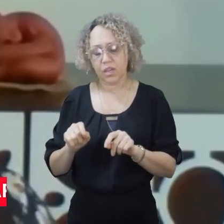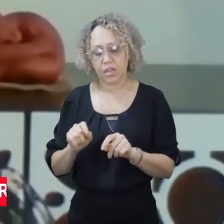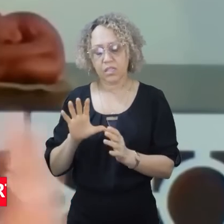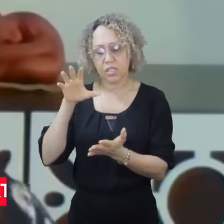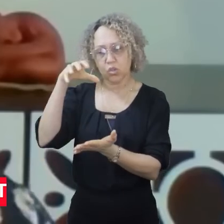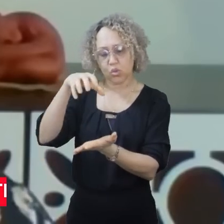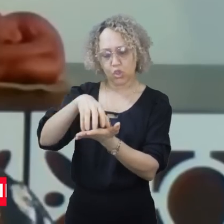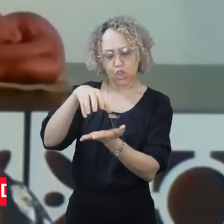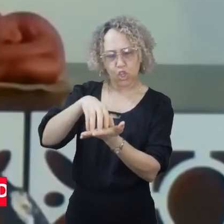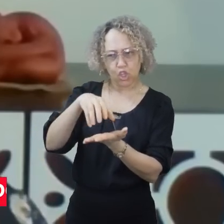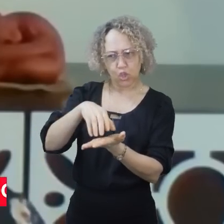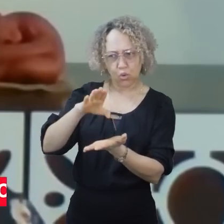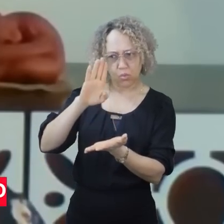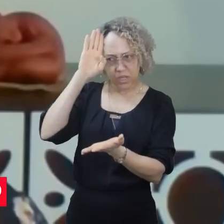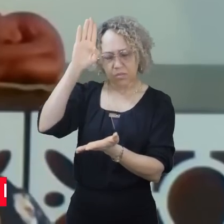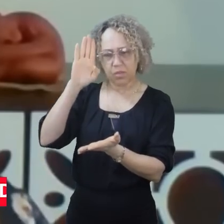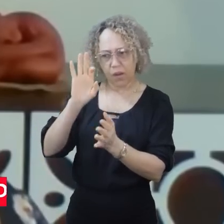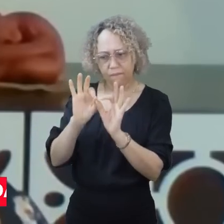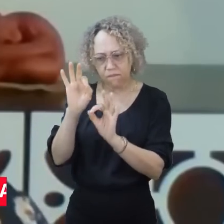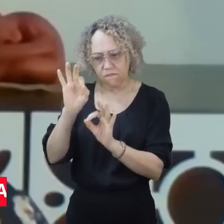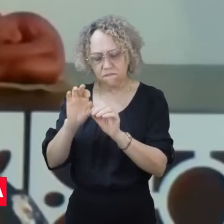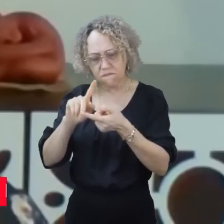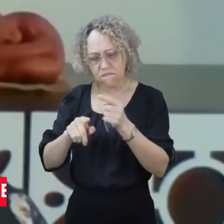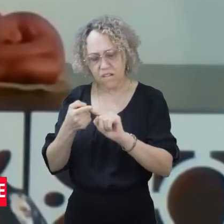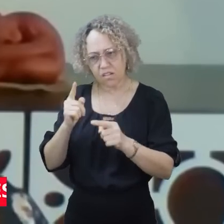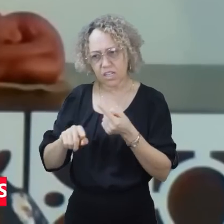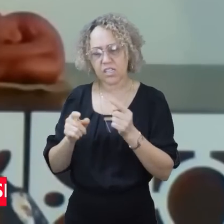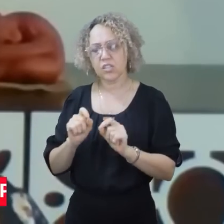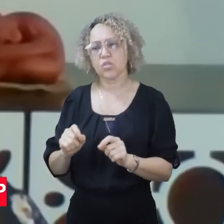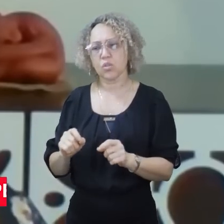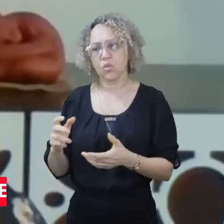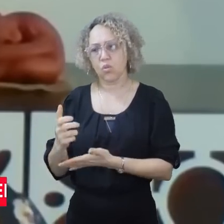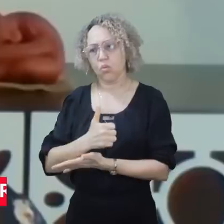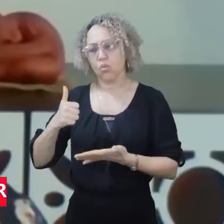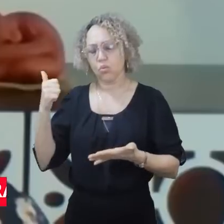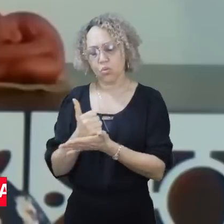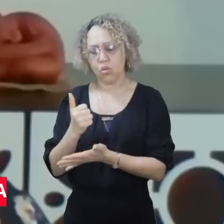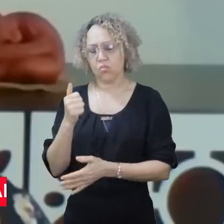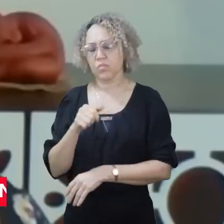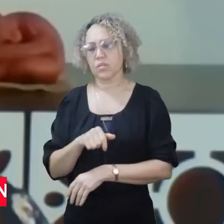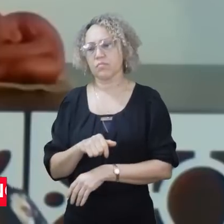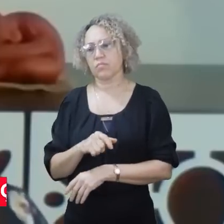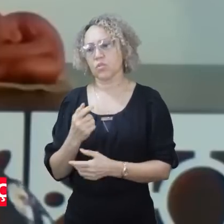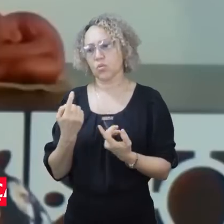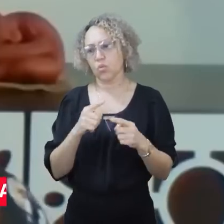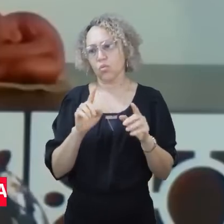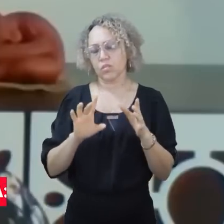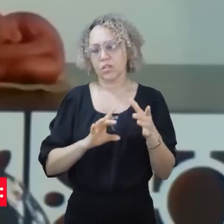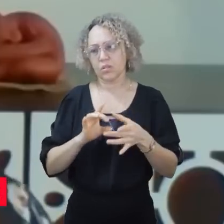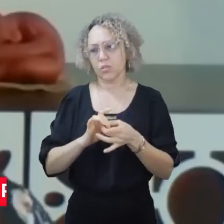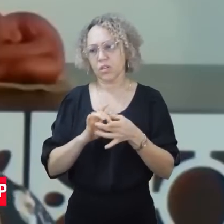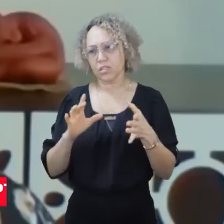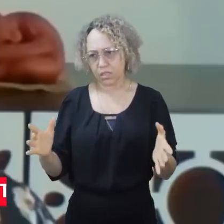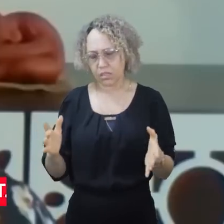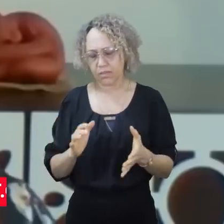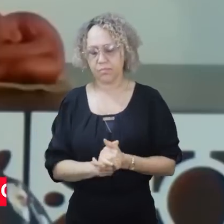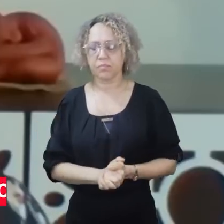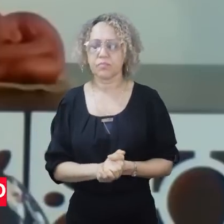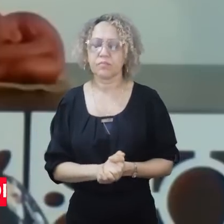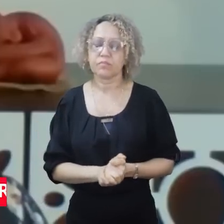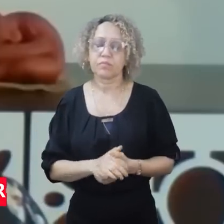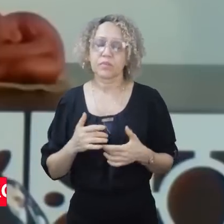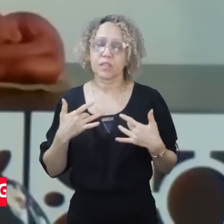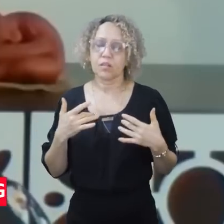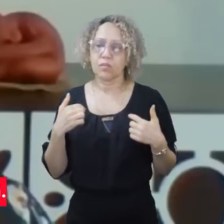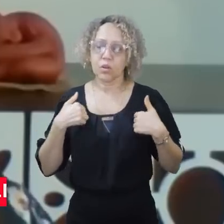golpe, né? Essa organização criminosa responsável pela tentativa de golpe de Estado. Então, eu não sei